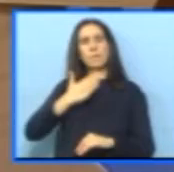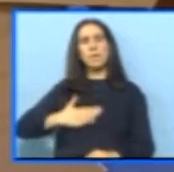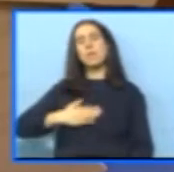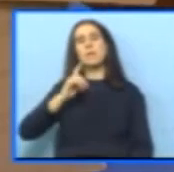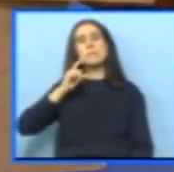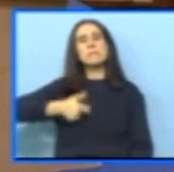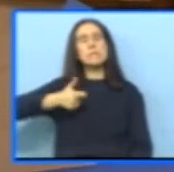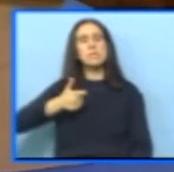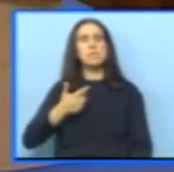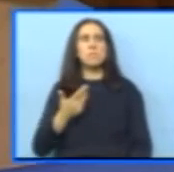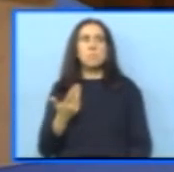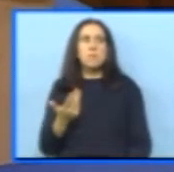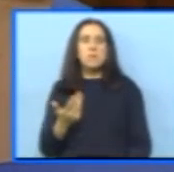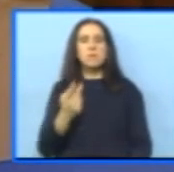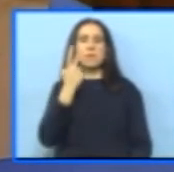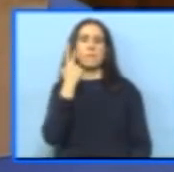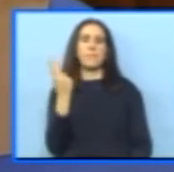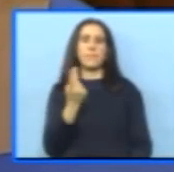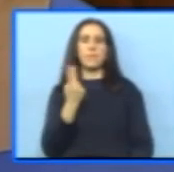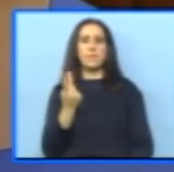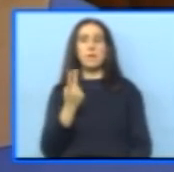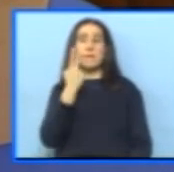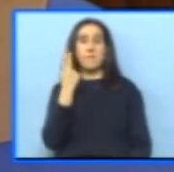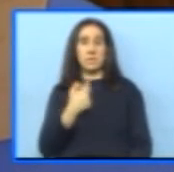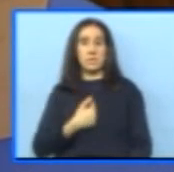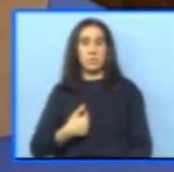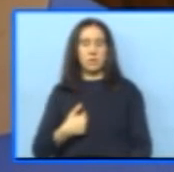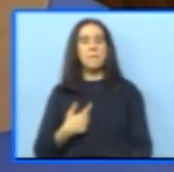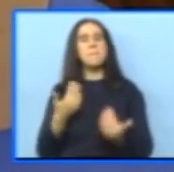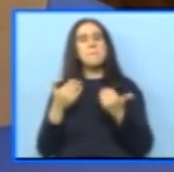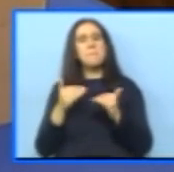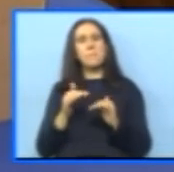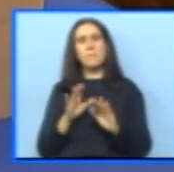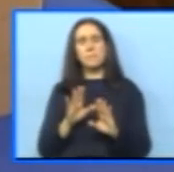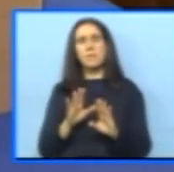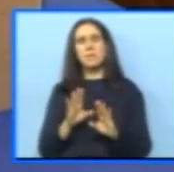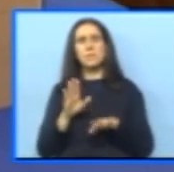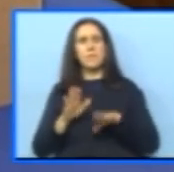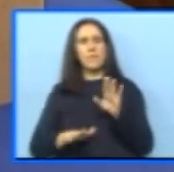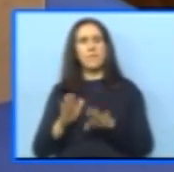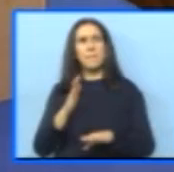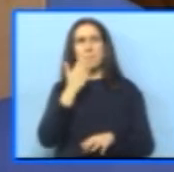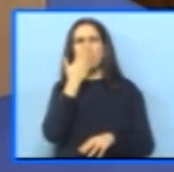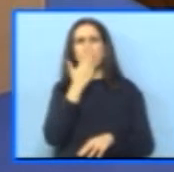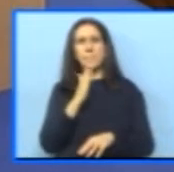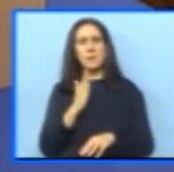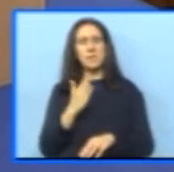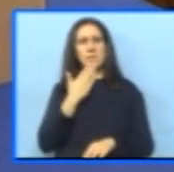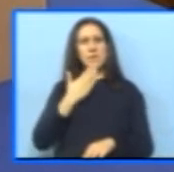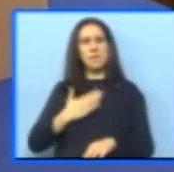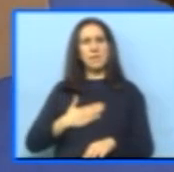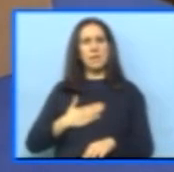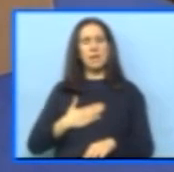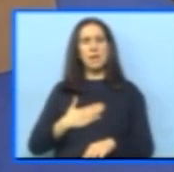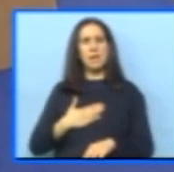fundamentais da vida cristã. Mas, às vezes, também parece que condicionamos